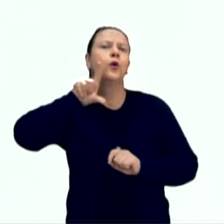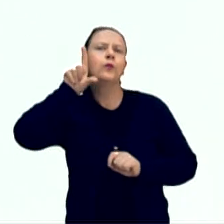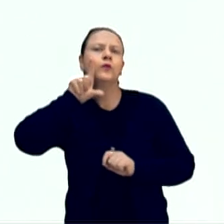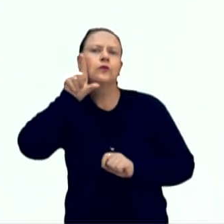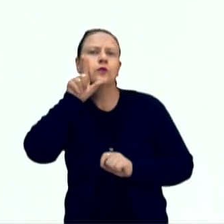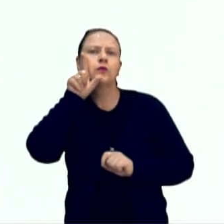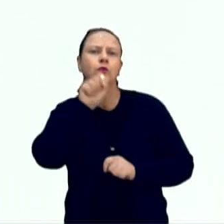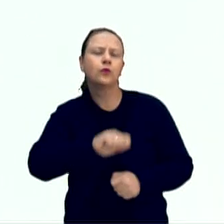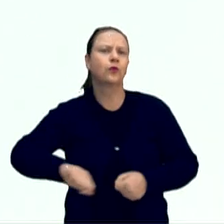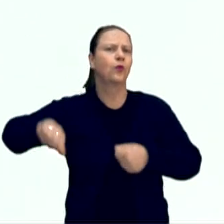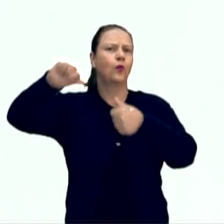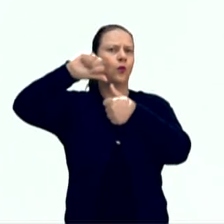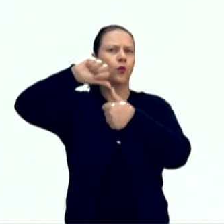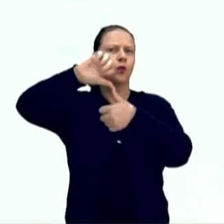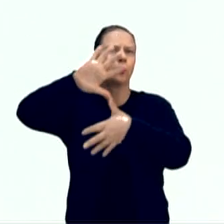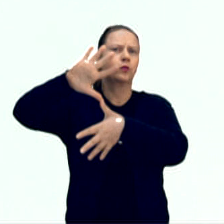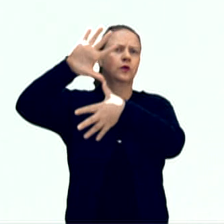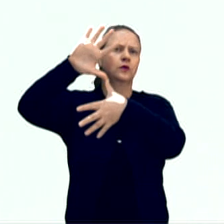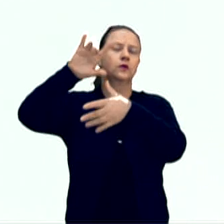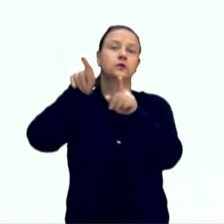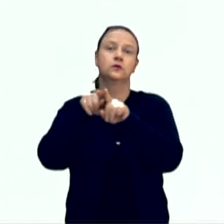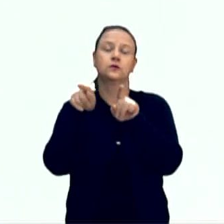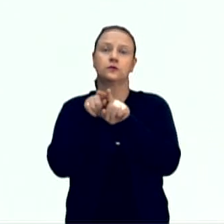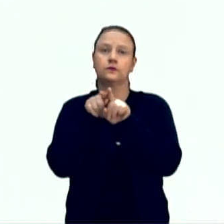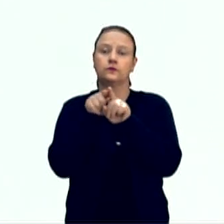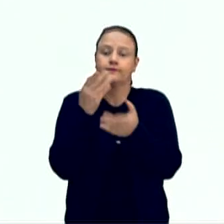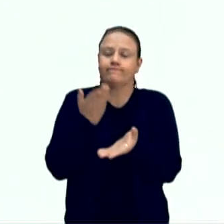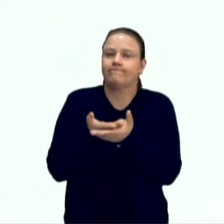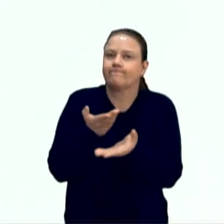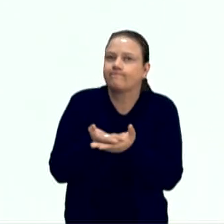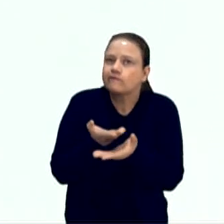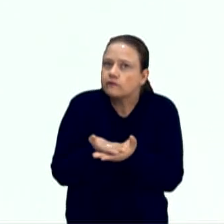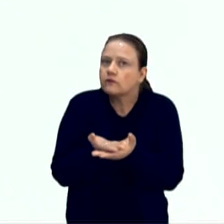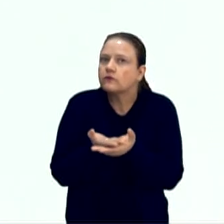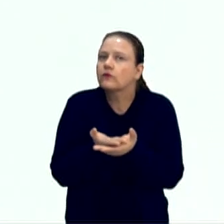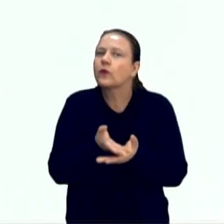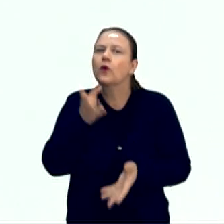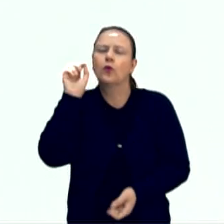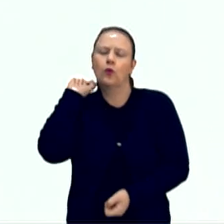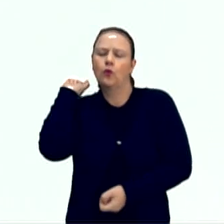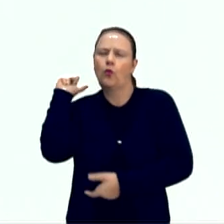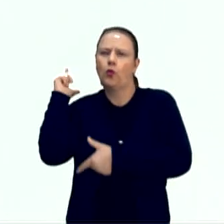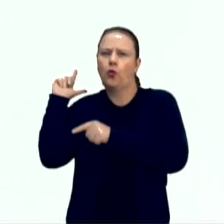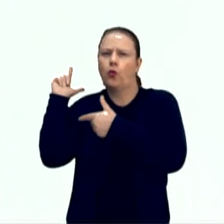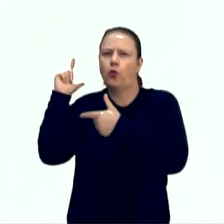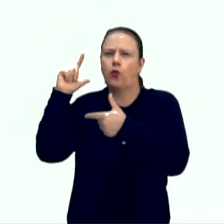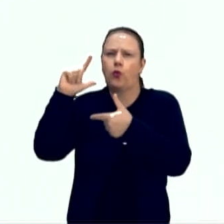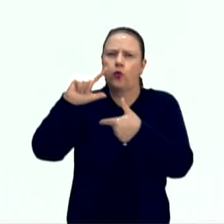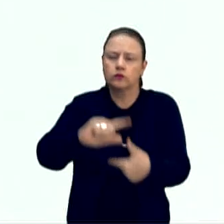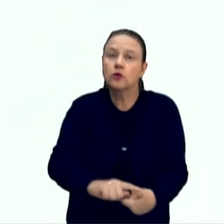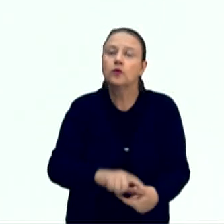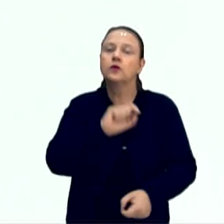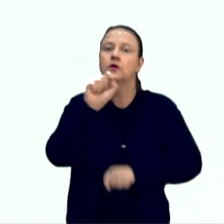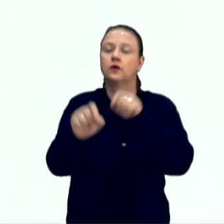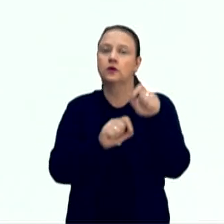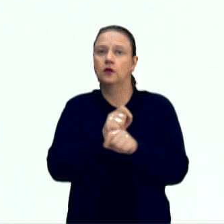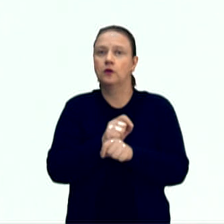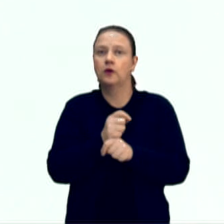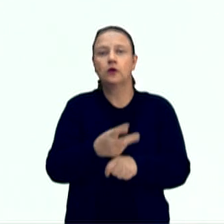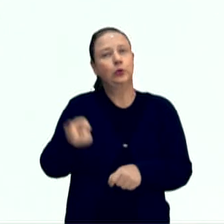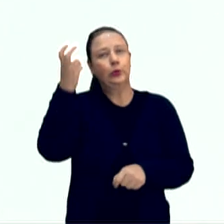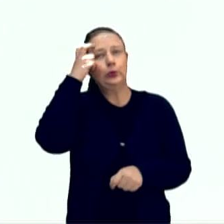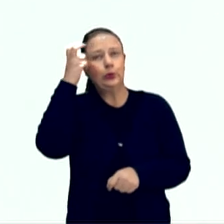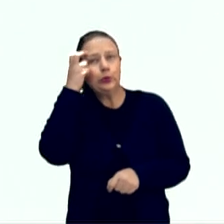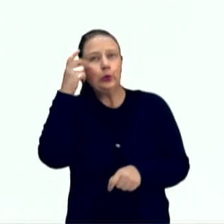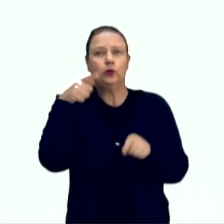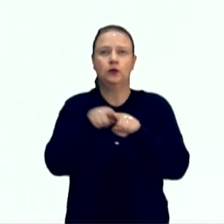bem como estudar a herança herdada por esses fatos históricos e até mesmo